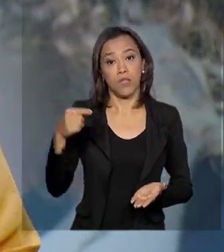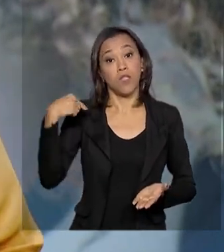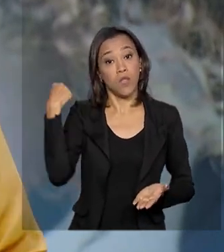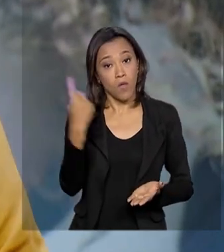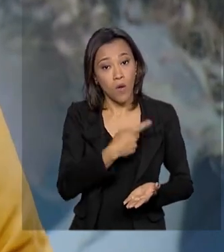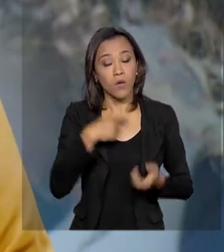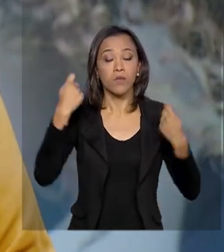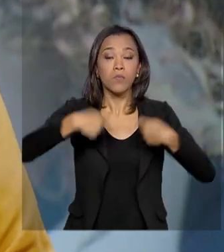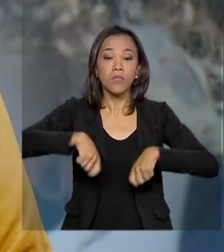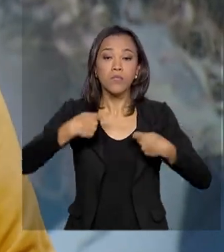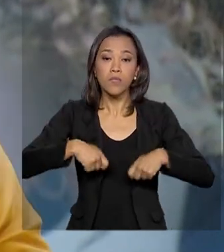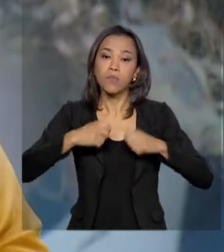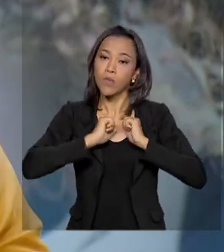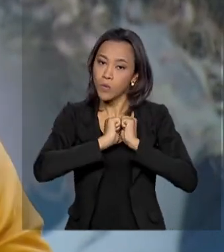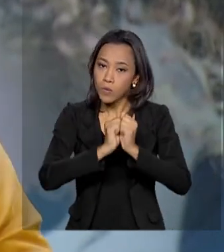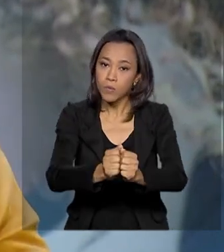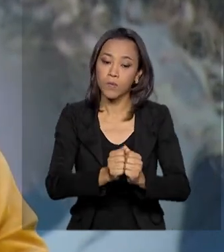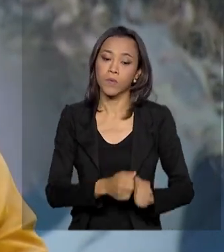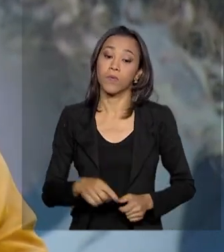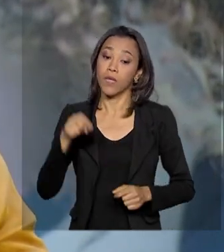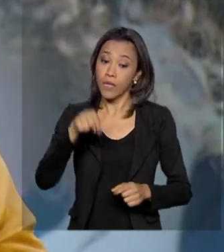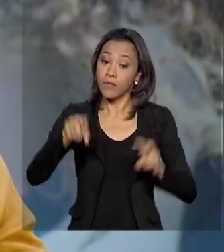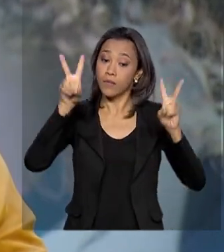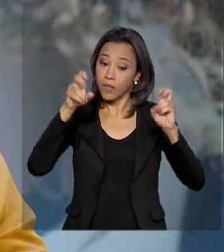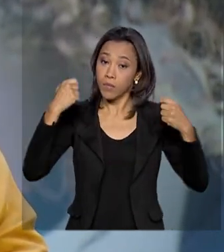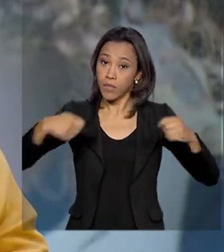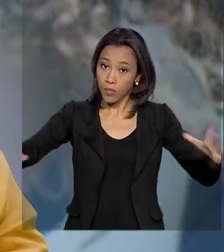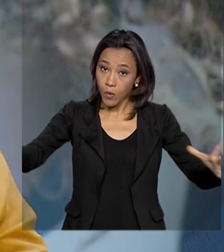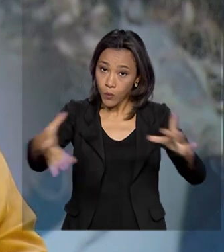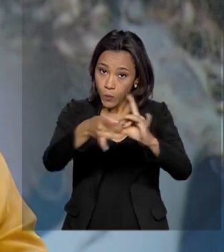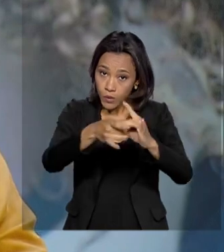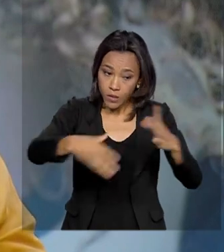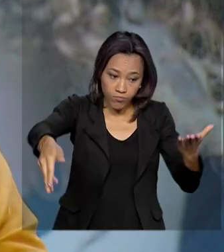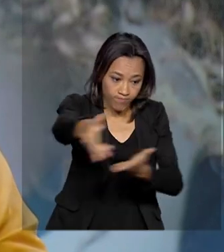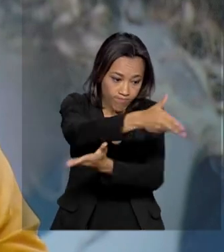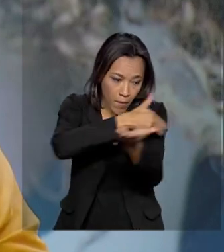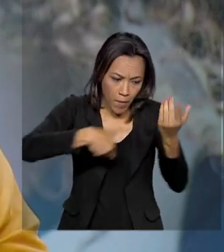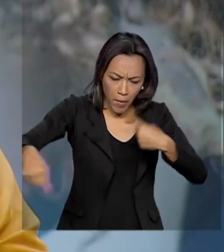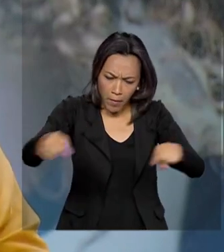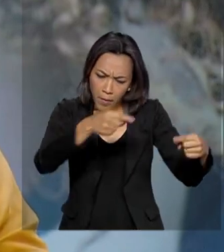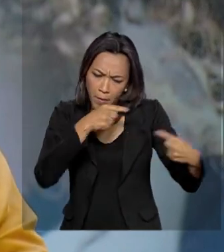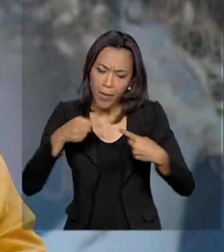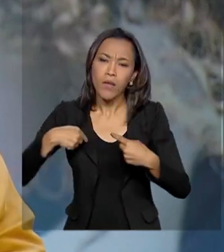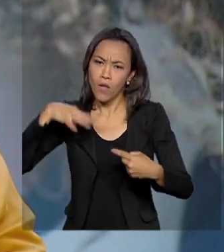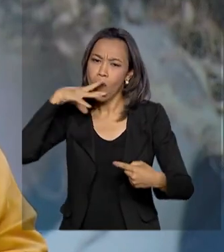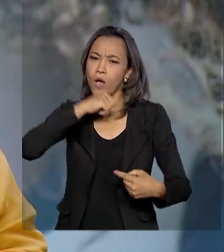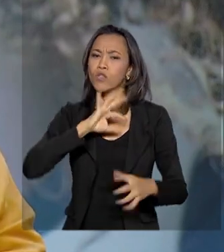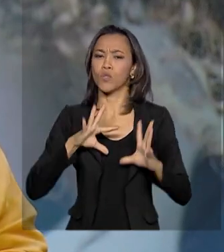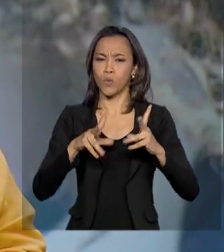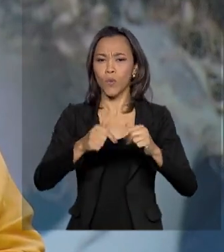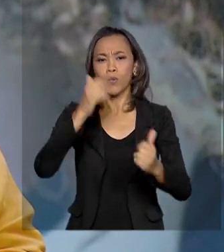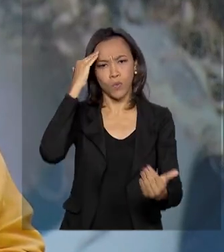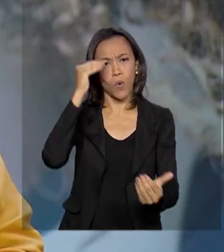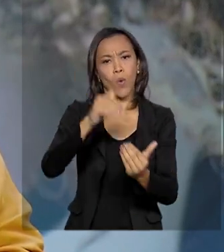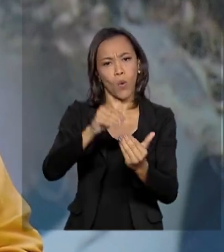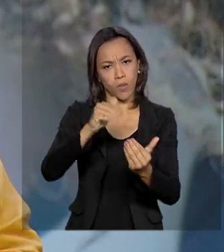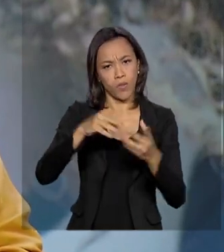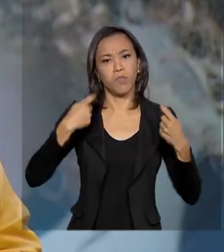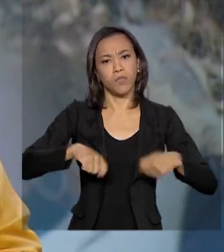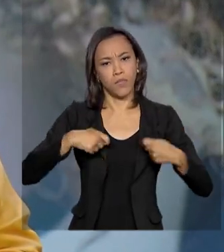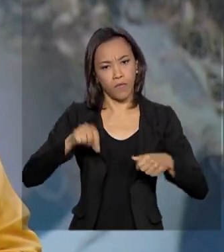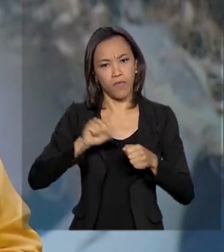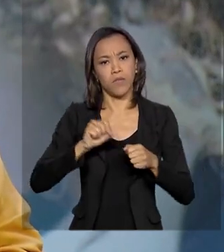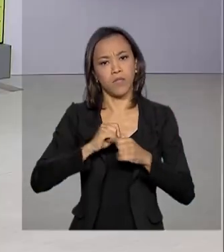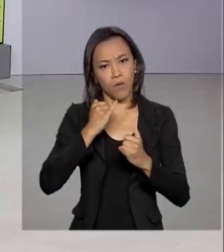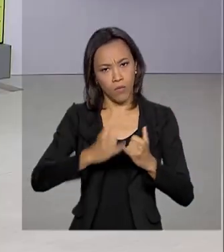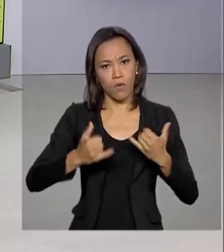ponto, gente precisa estar junto, esse assunto tem que nos unir. E eu acho que está todo mundo concordando com isso, a gente precisava fazer alguma